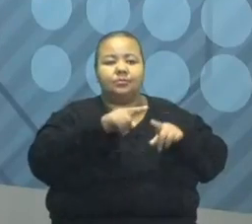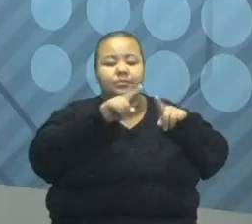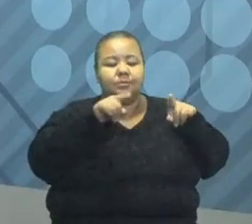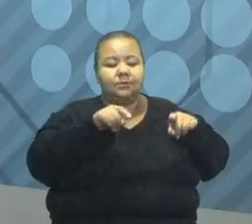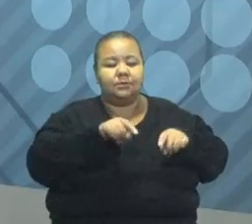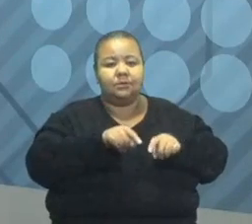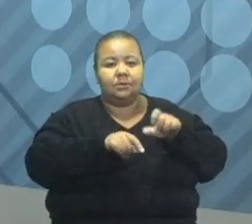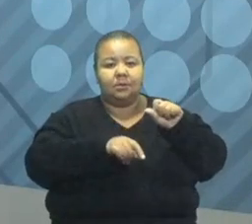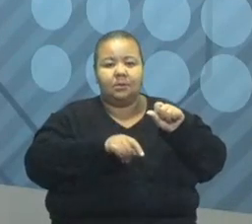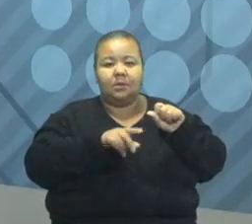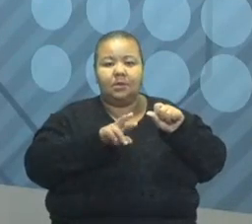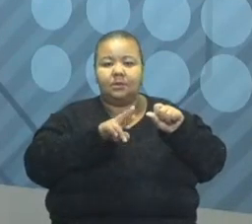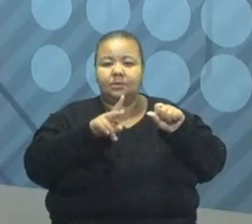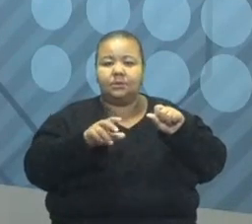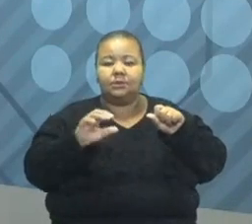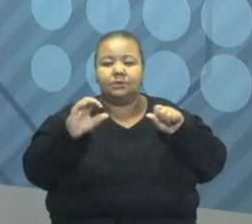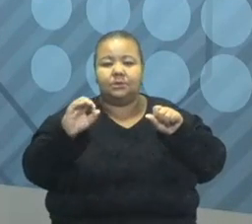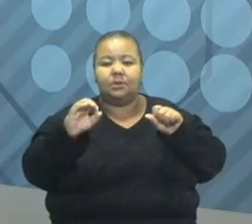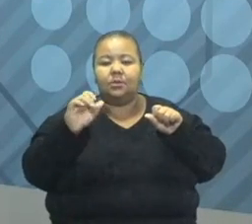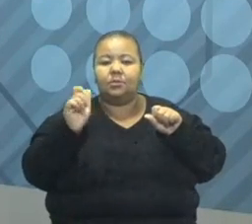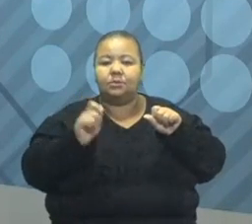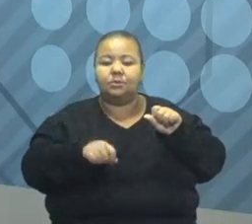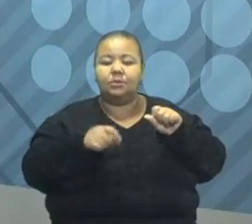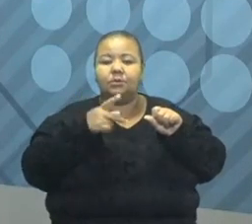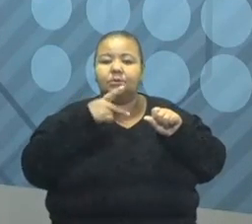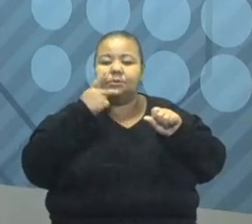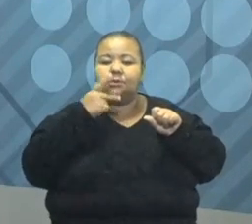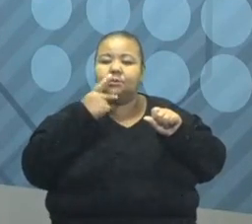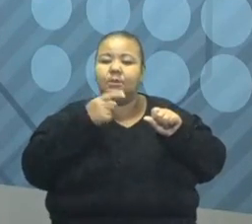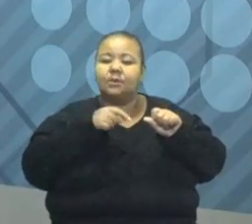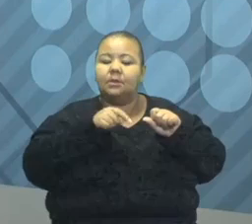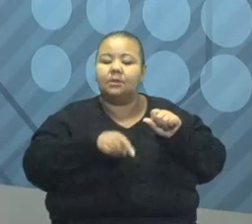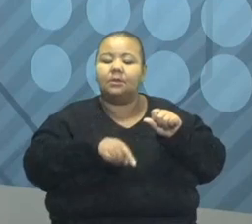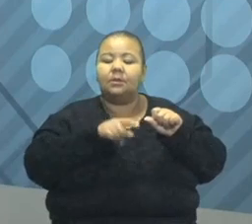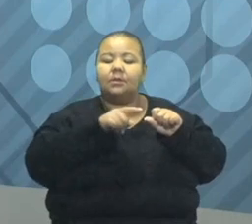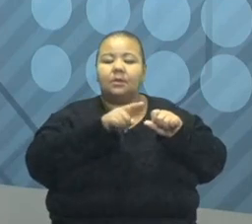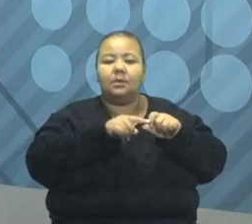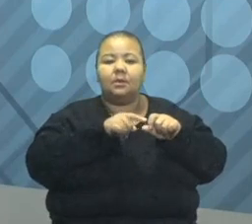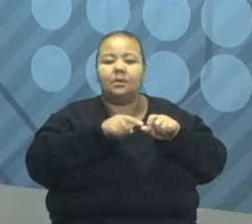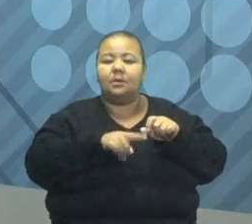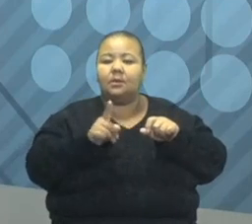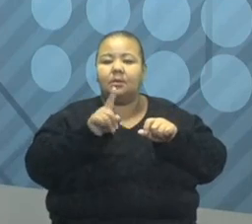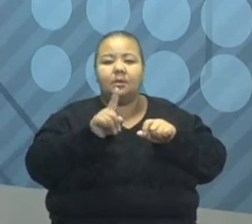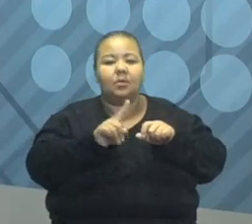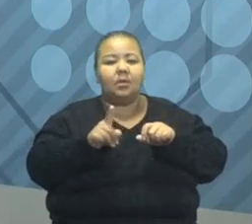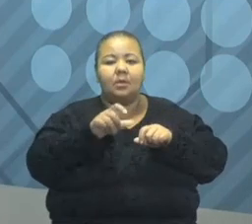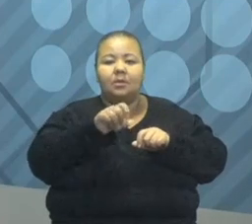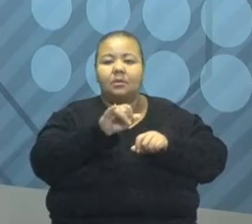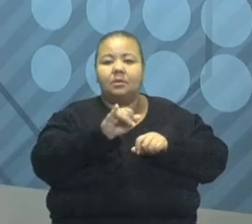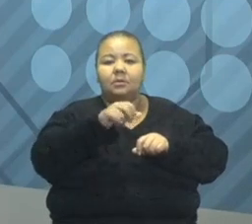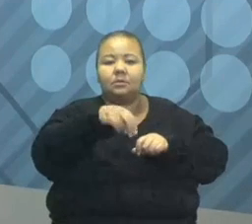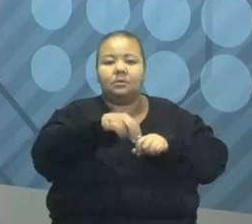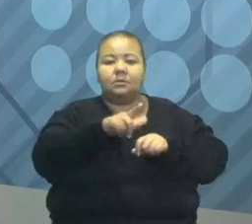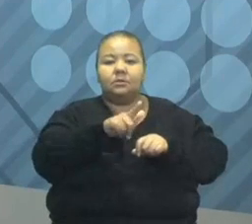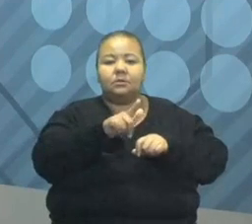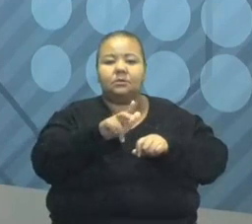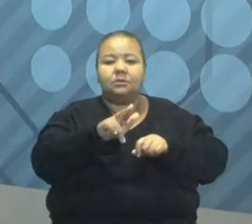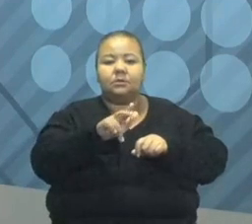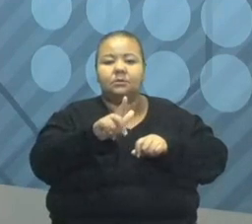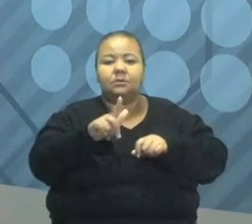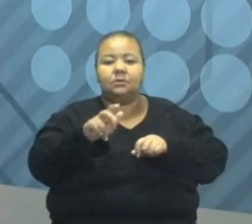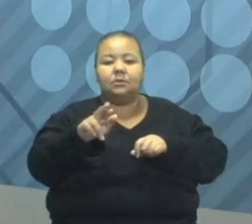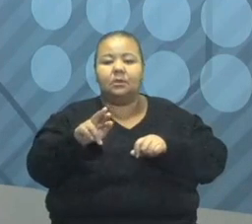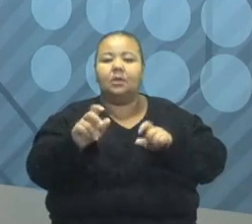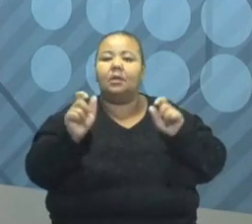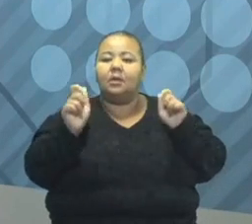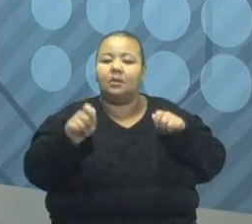A e ele é diferente de zero, a gente pode afirmar que essa matriz ela é não singular, ou seja, ela tem uma inversa. Ela é